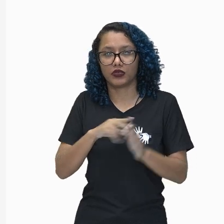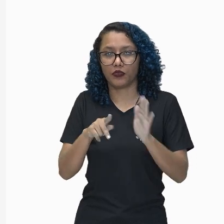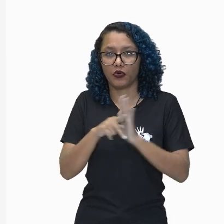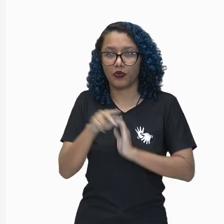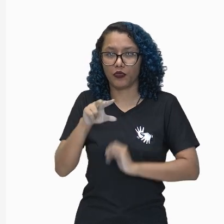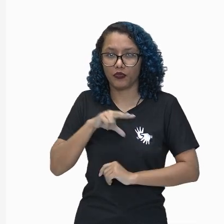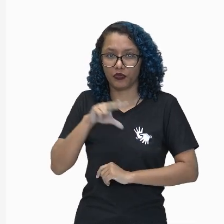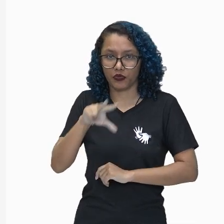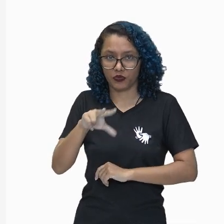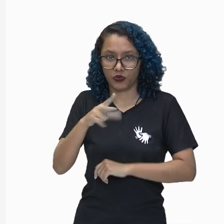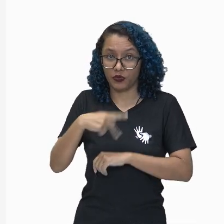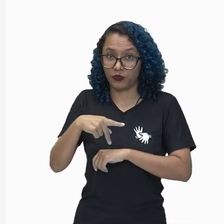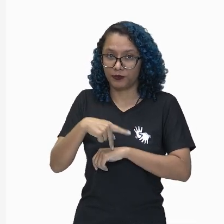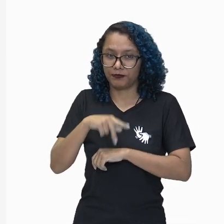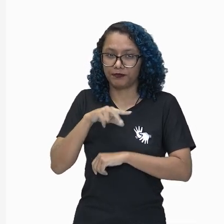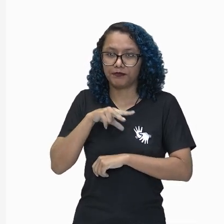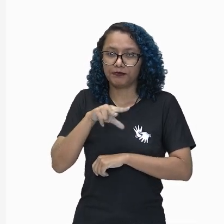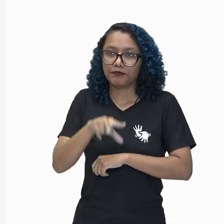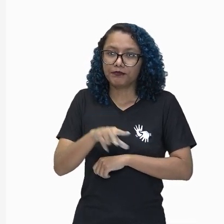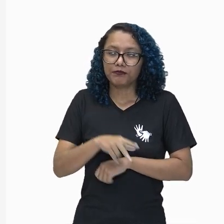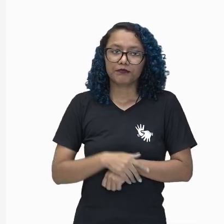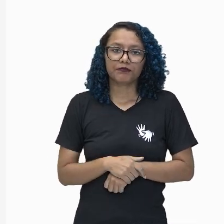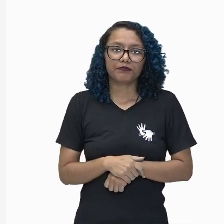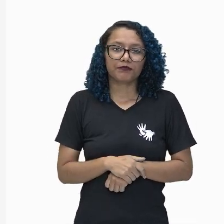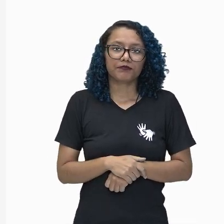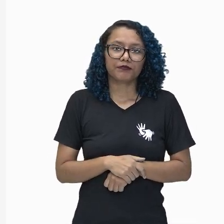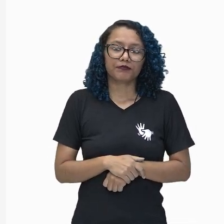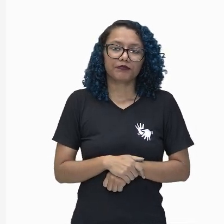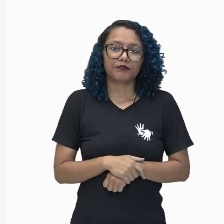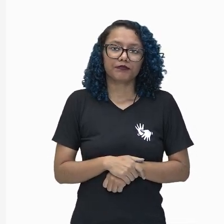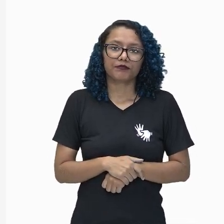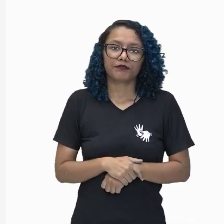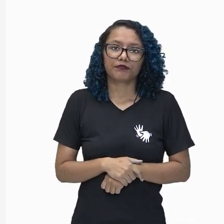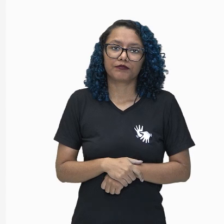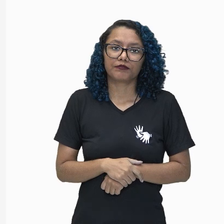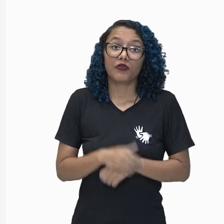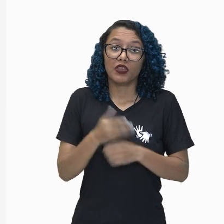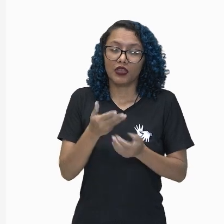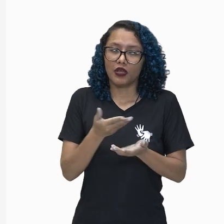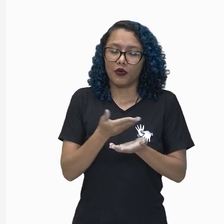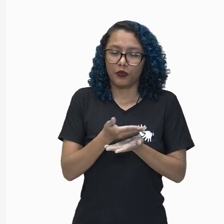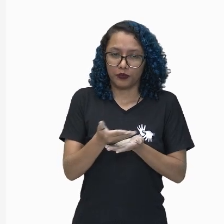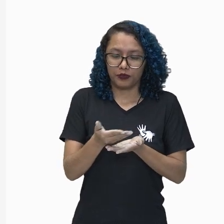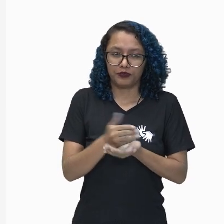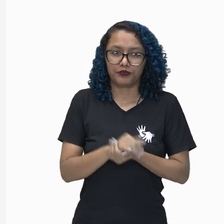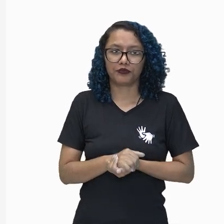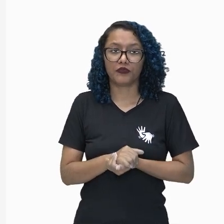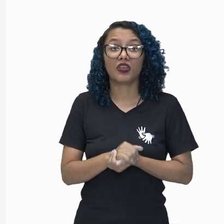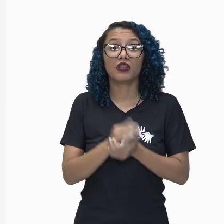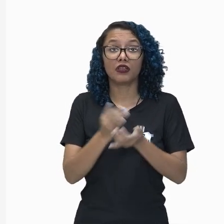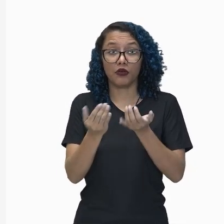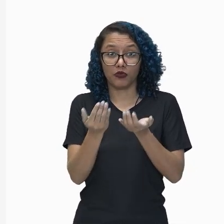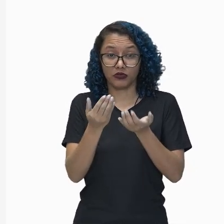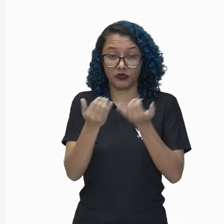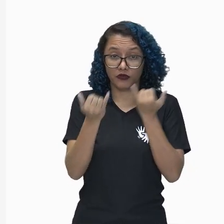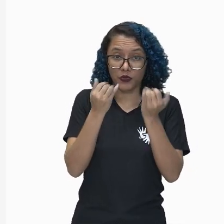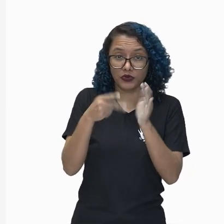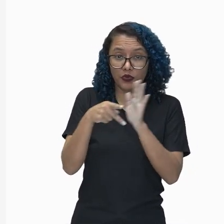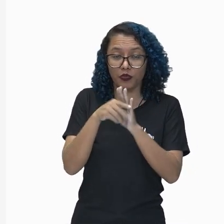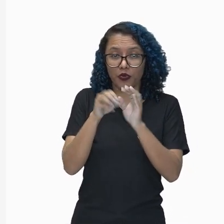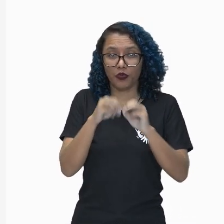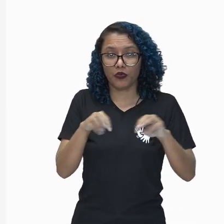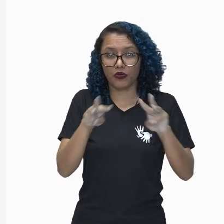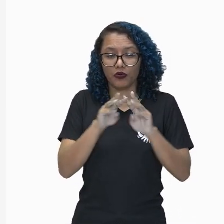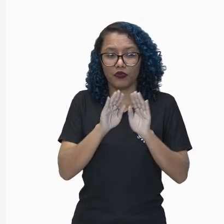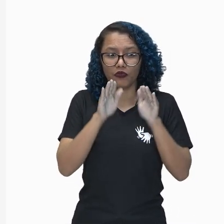diferentes, ok? Então, ela começa assim, ó. Conforme dados da Organização das Nações Unidas para a Alimentação e